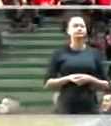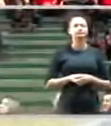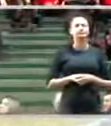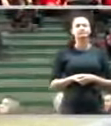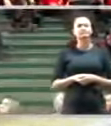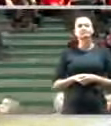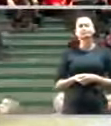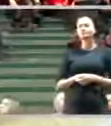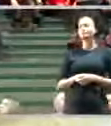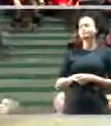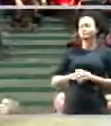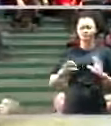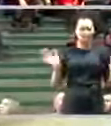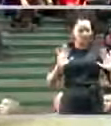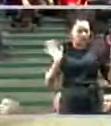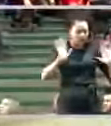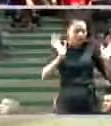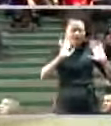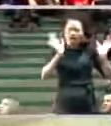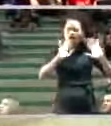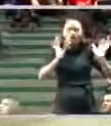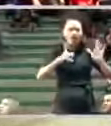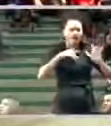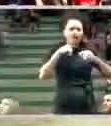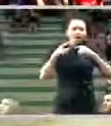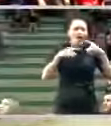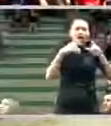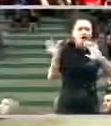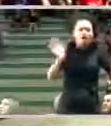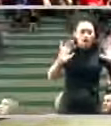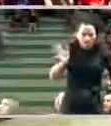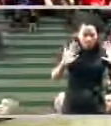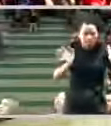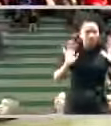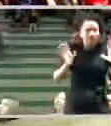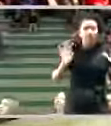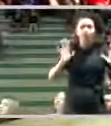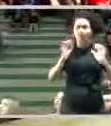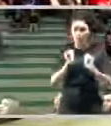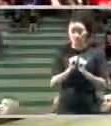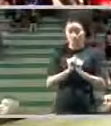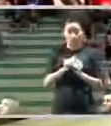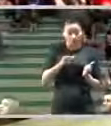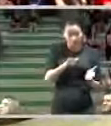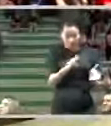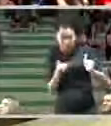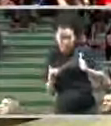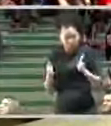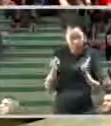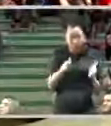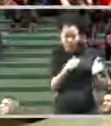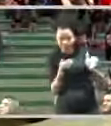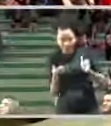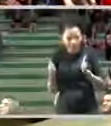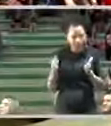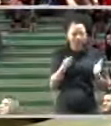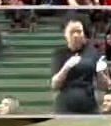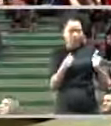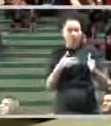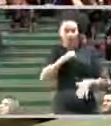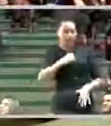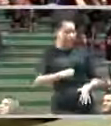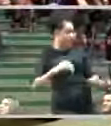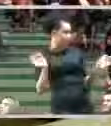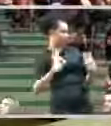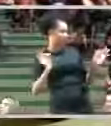Não vai dar jeito. Não está no croqui essa parada. Quando o carro balança, aí Uzá, que não era sacerdote,